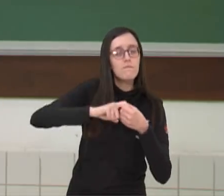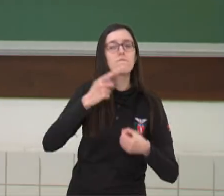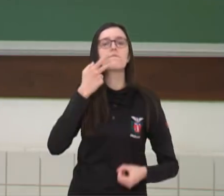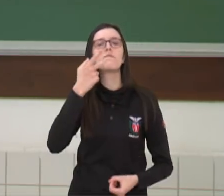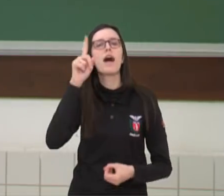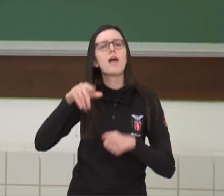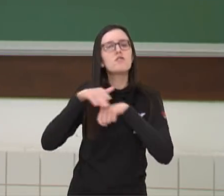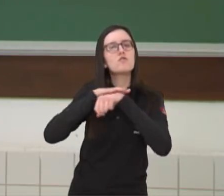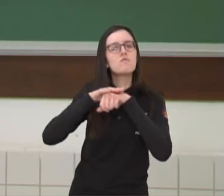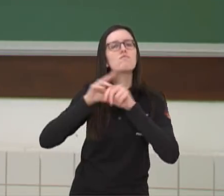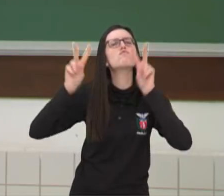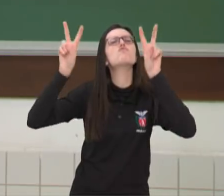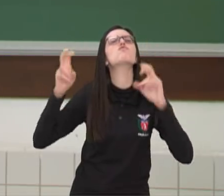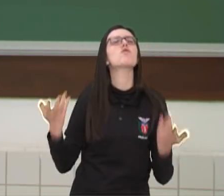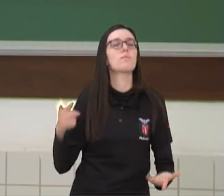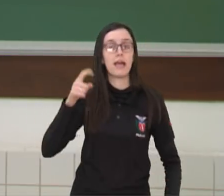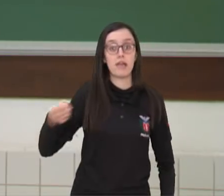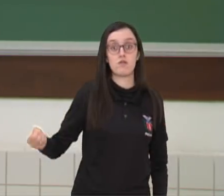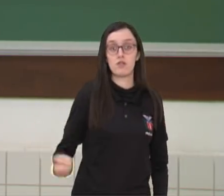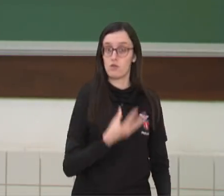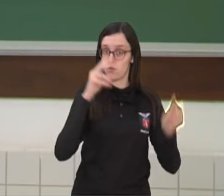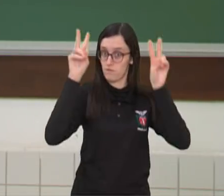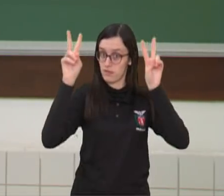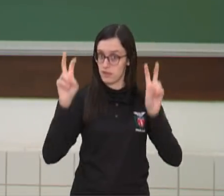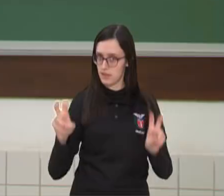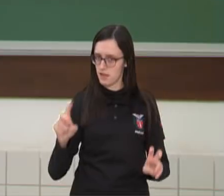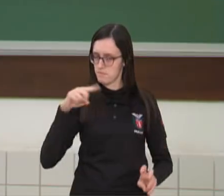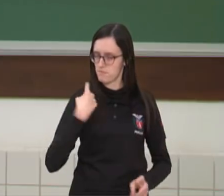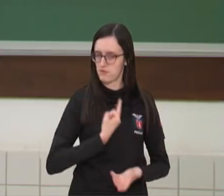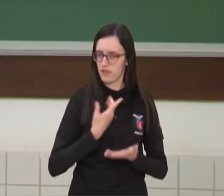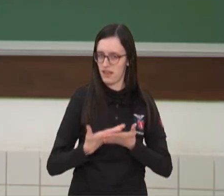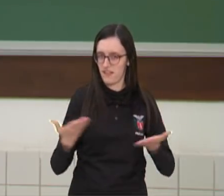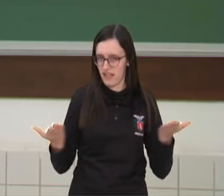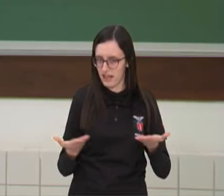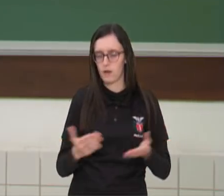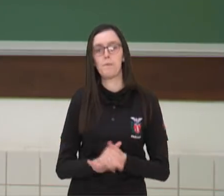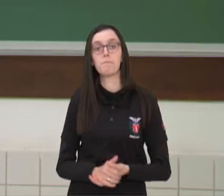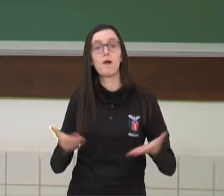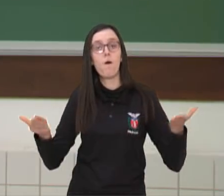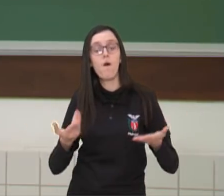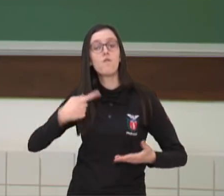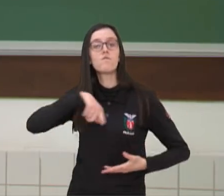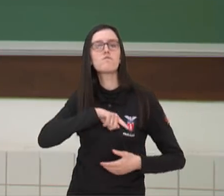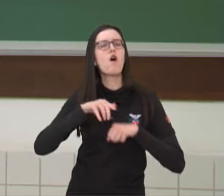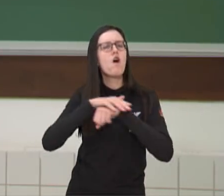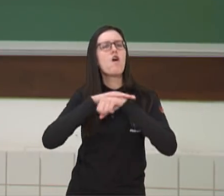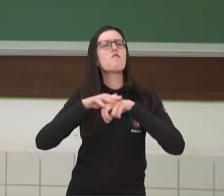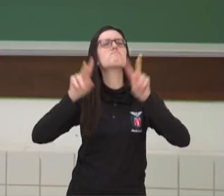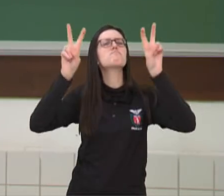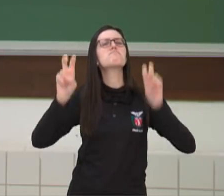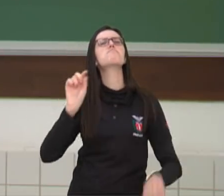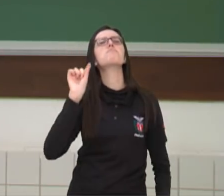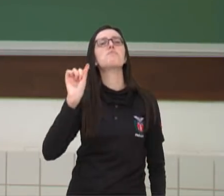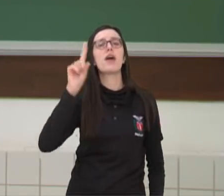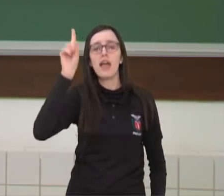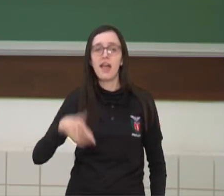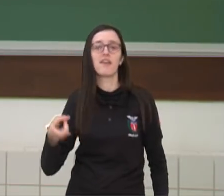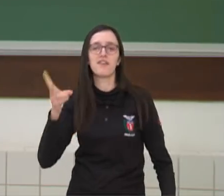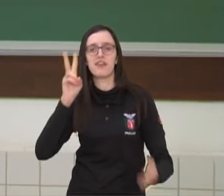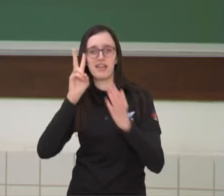para conversarmos sobre um novo tema nas nossas aulas. Hoje, a nossa conversa é sobre